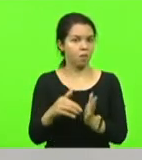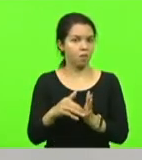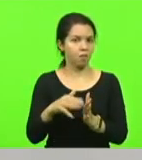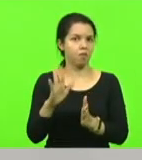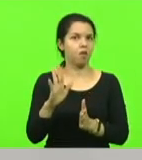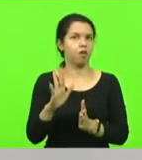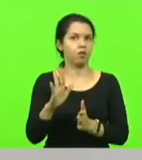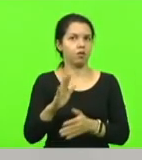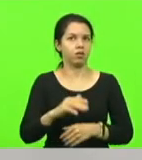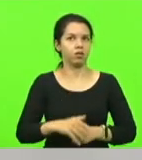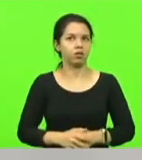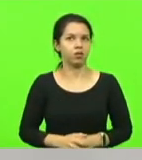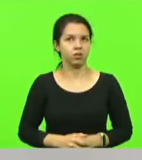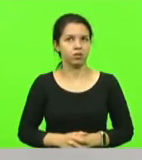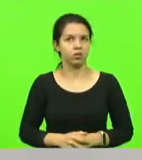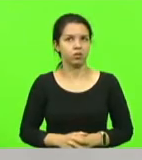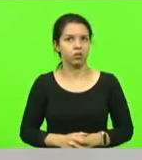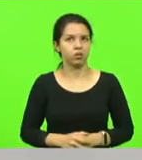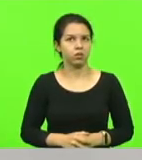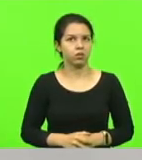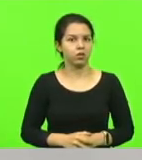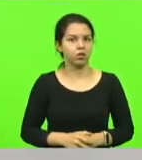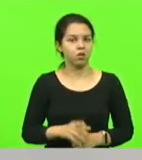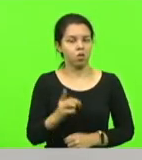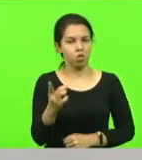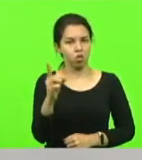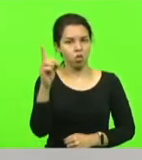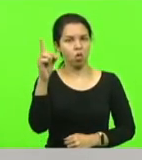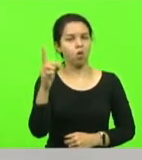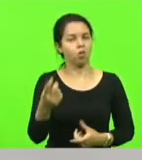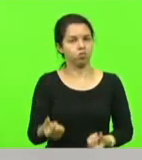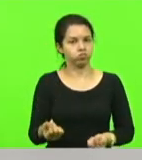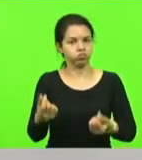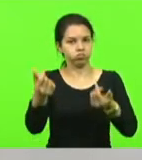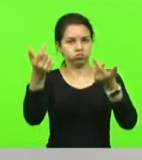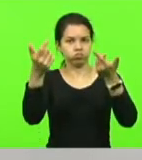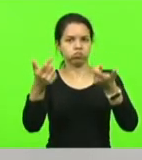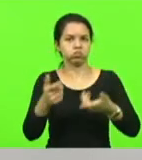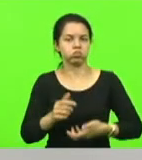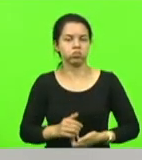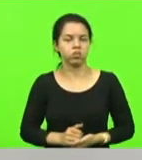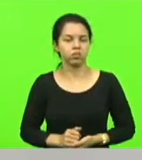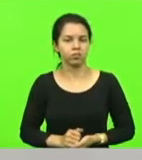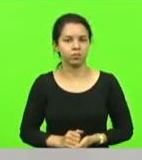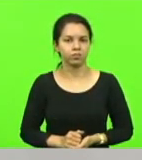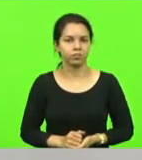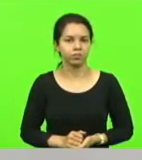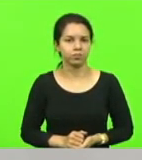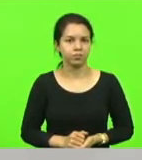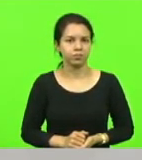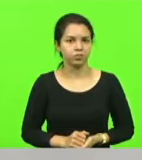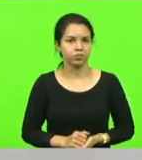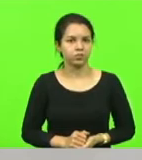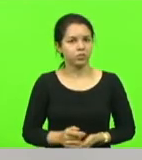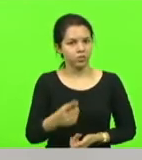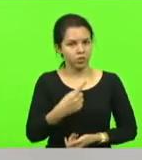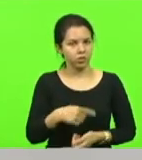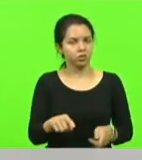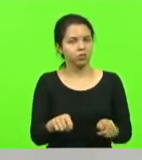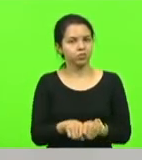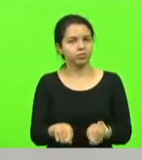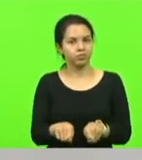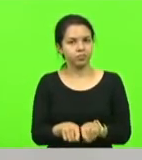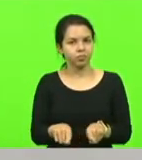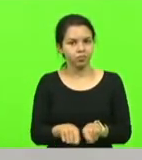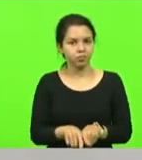né? Porque é um dos que mais fatura com isso. E também nós tivemos no final de semana, e aí